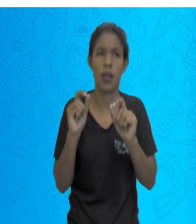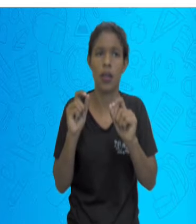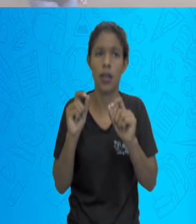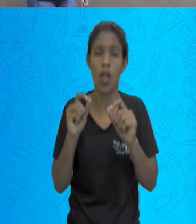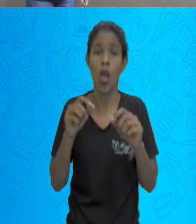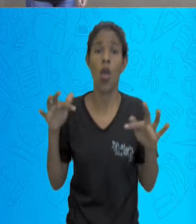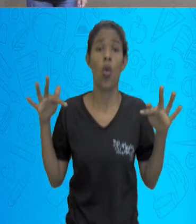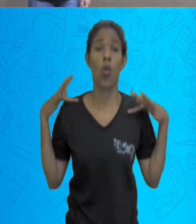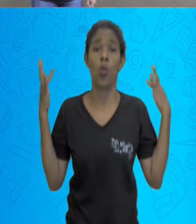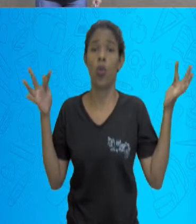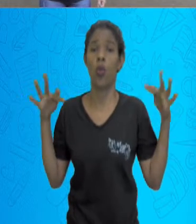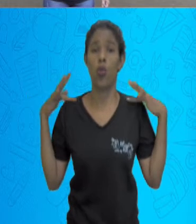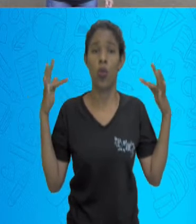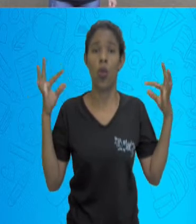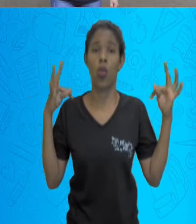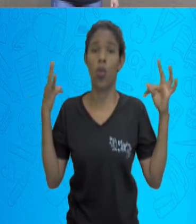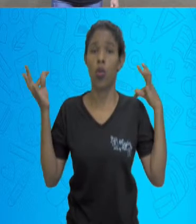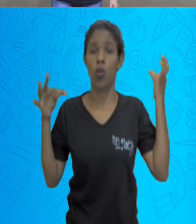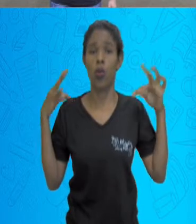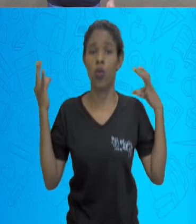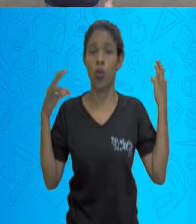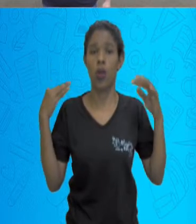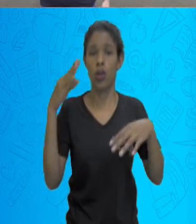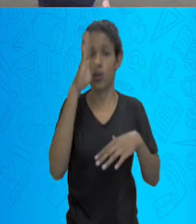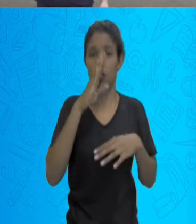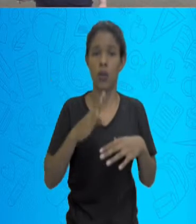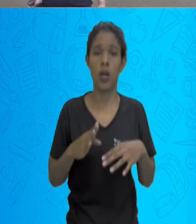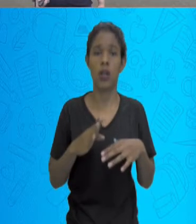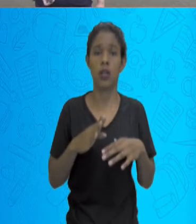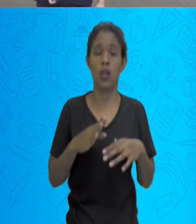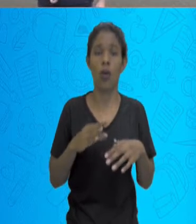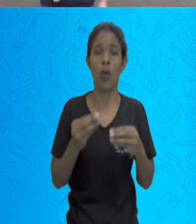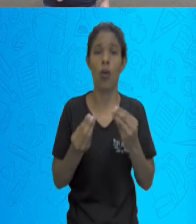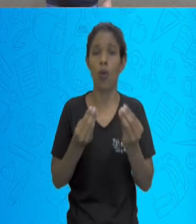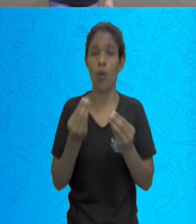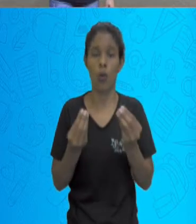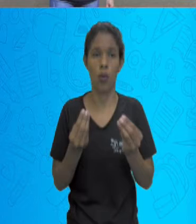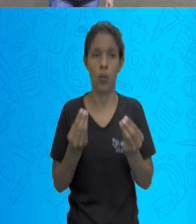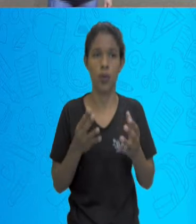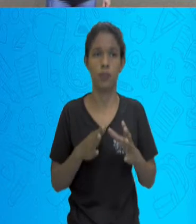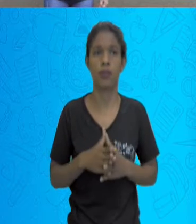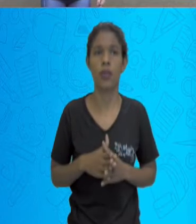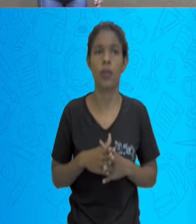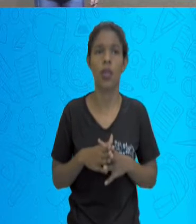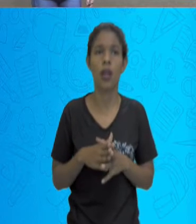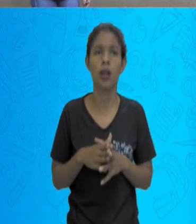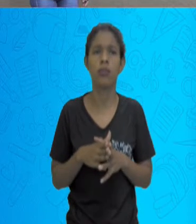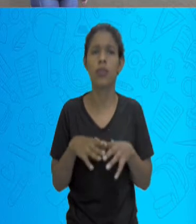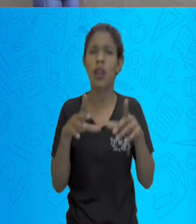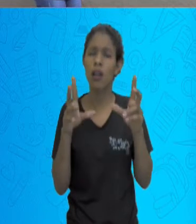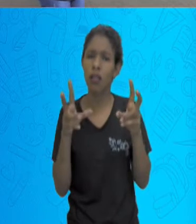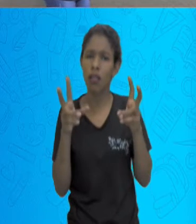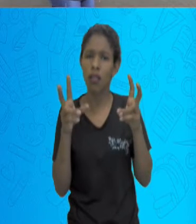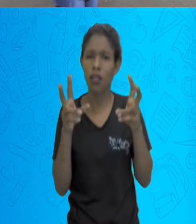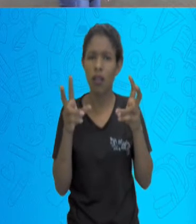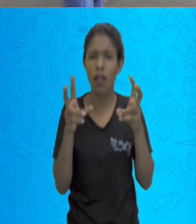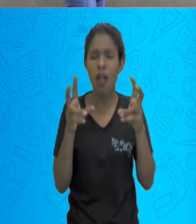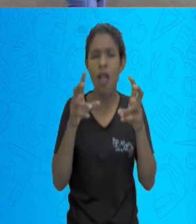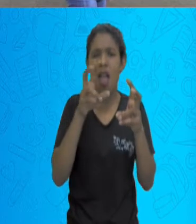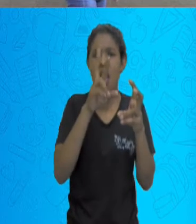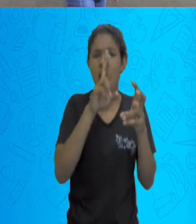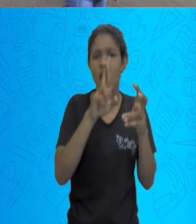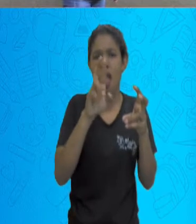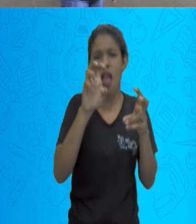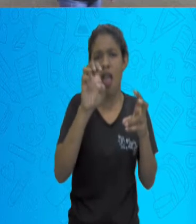a 2017. Primeiro, apareceu o termo ali, receita cambial. O que é isso? O que é receita cambial?